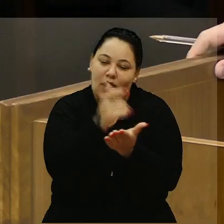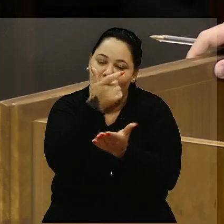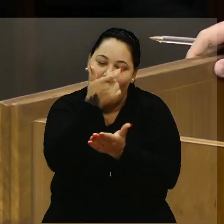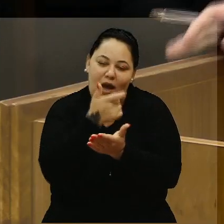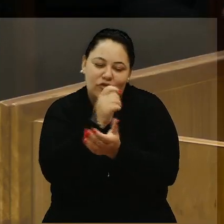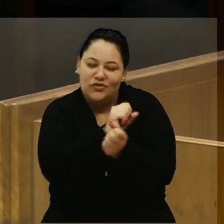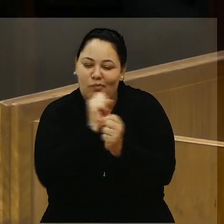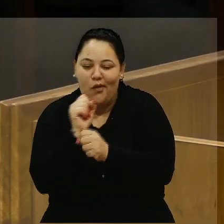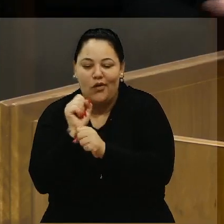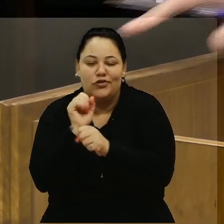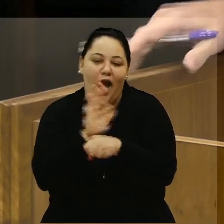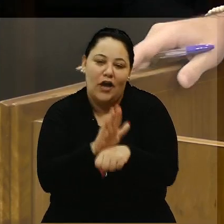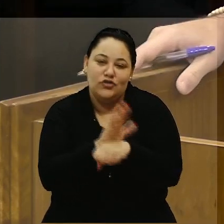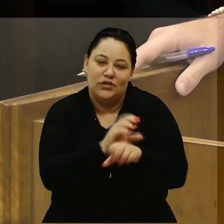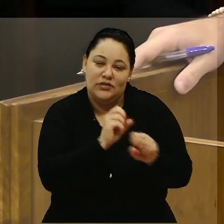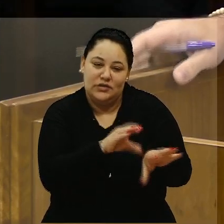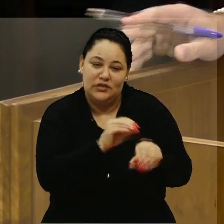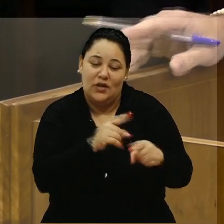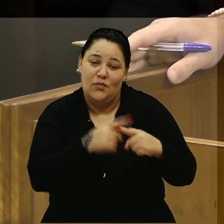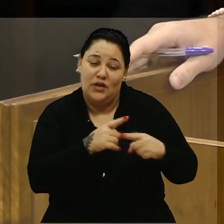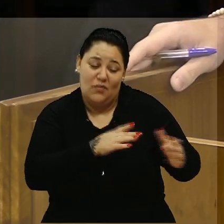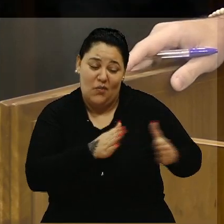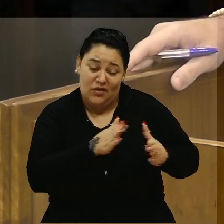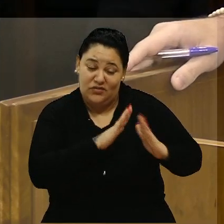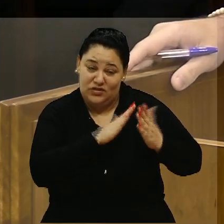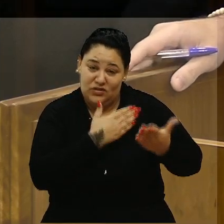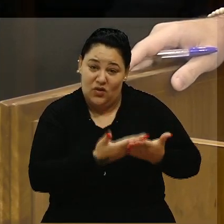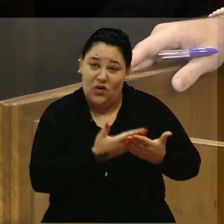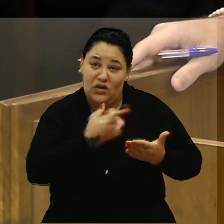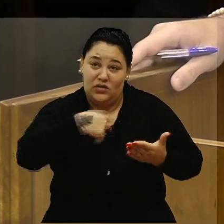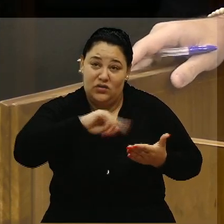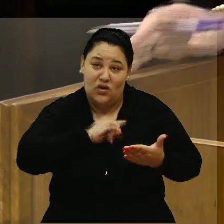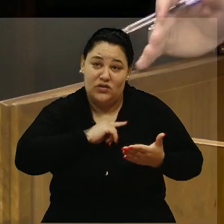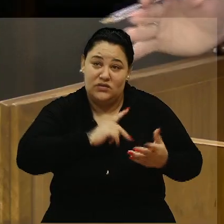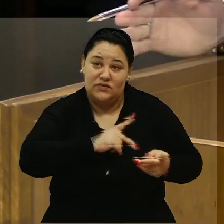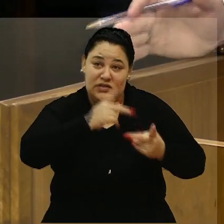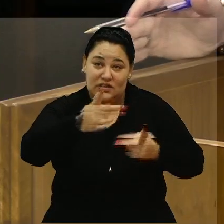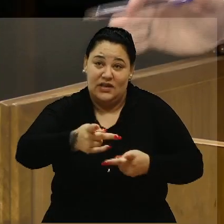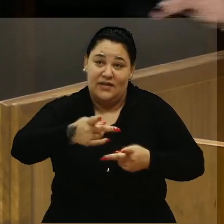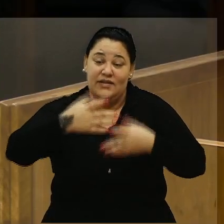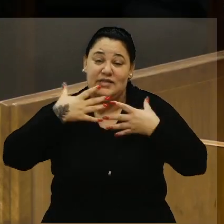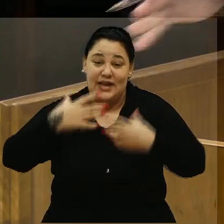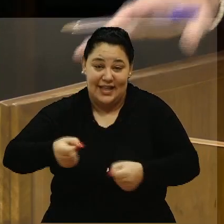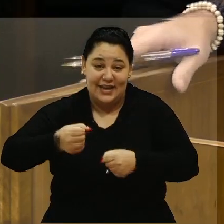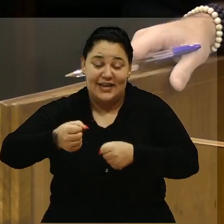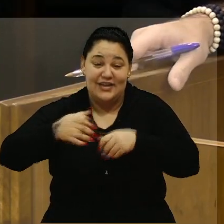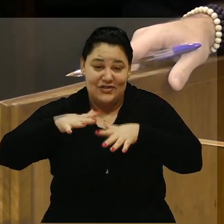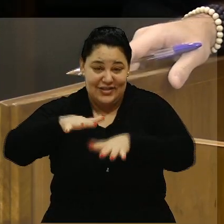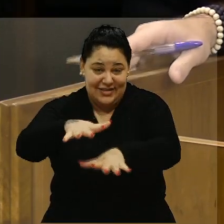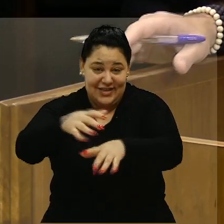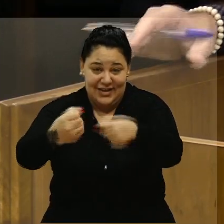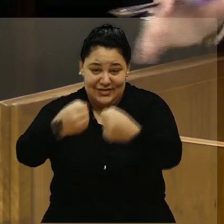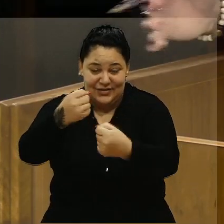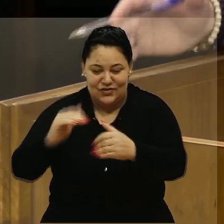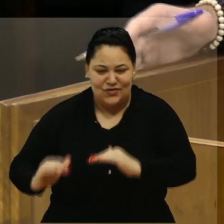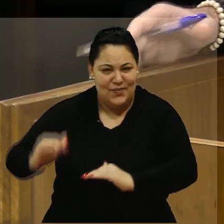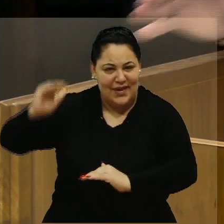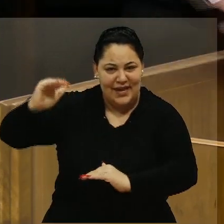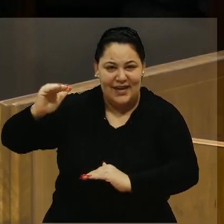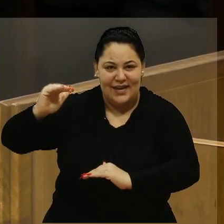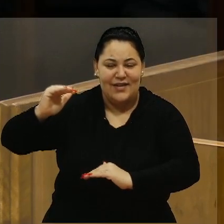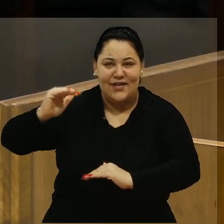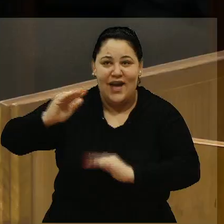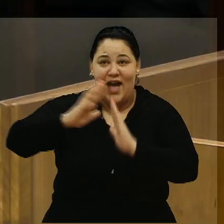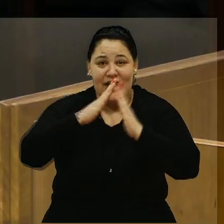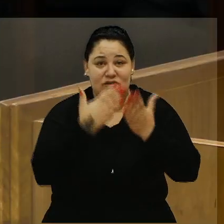outra coisa. Que na minha época de escola, a gente ia lá na Secretaria de Trânsito e eu aprendi muitas coisas lá desde pequeno, né? Eles faziam matérias